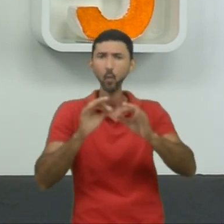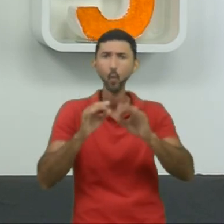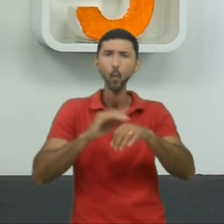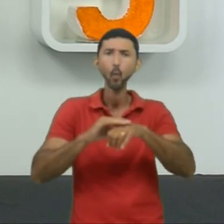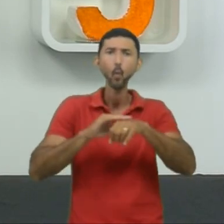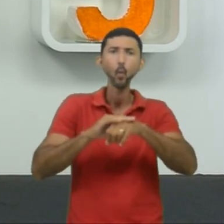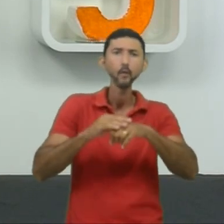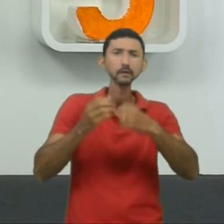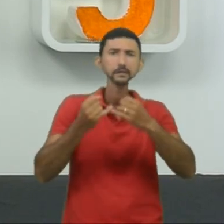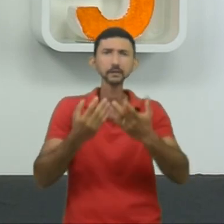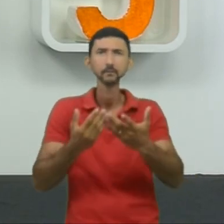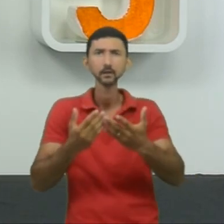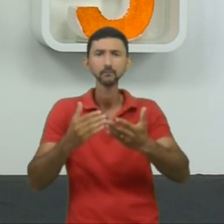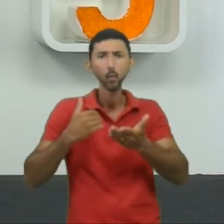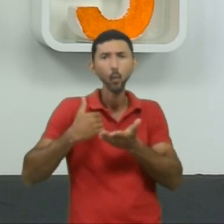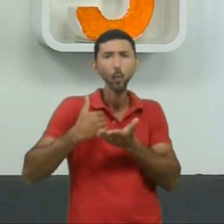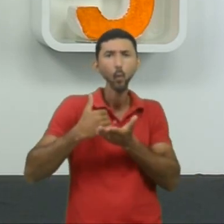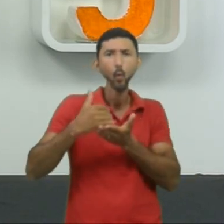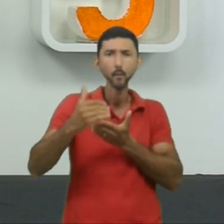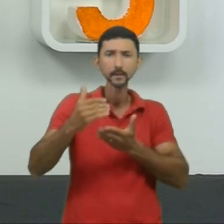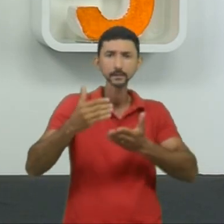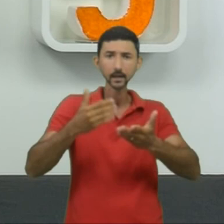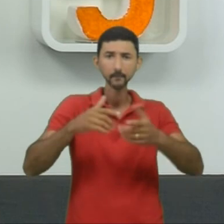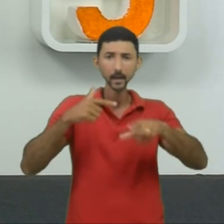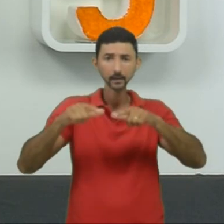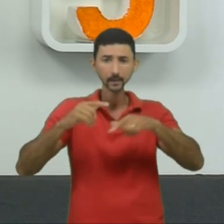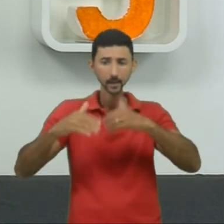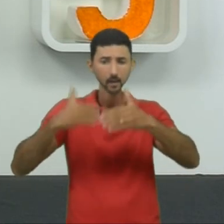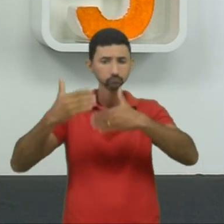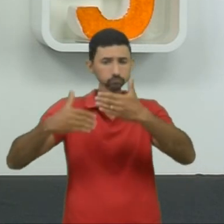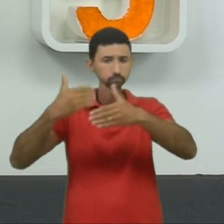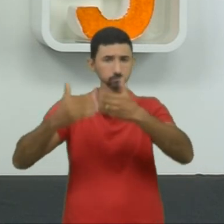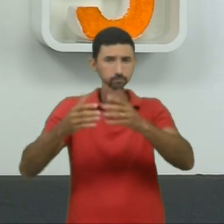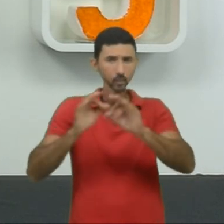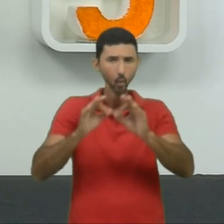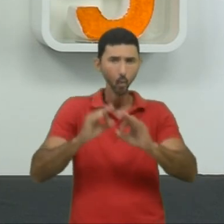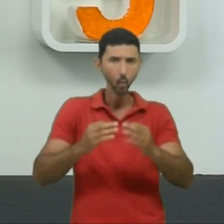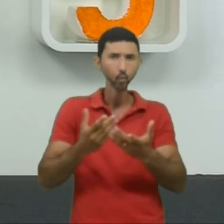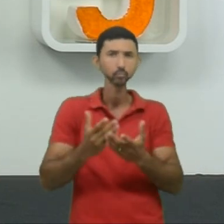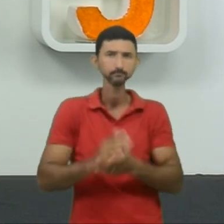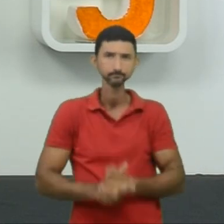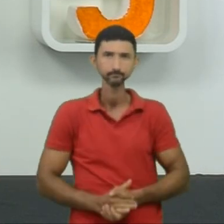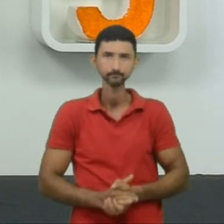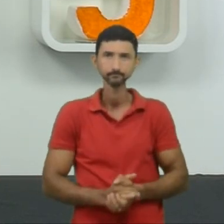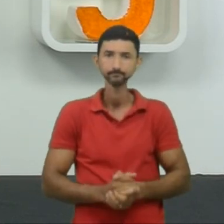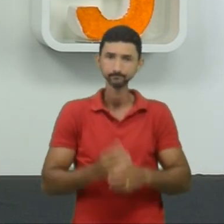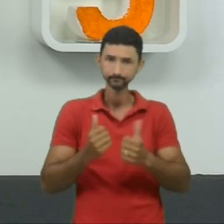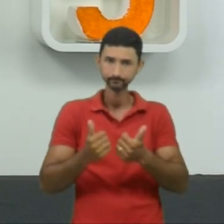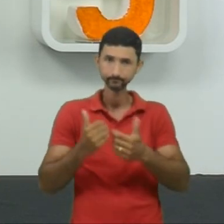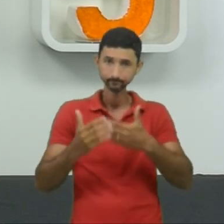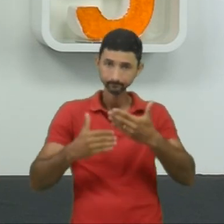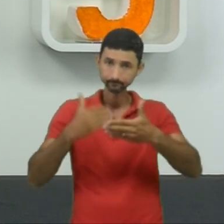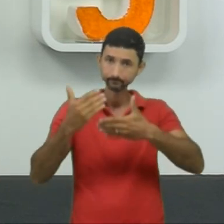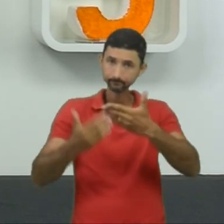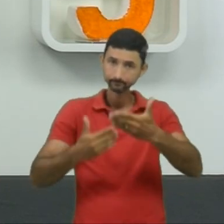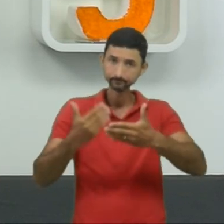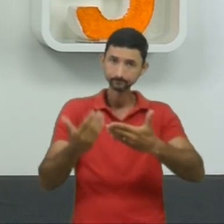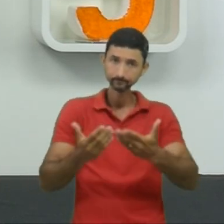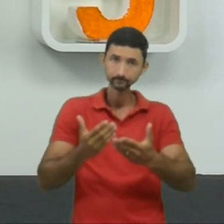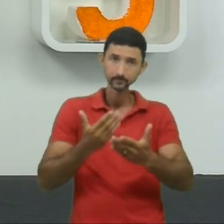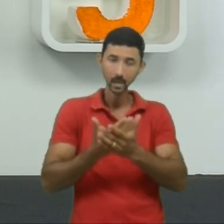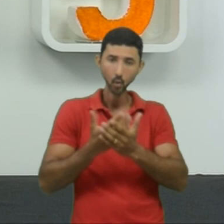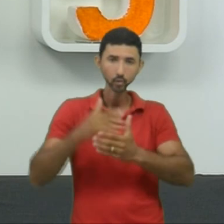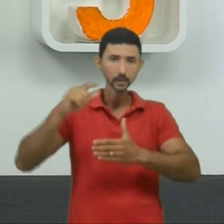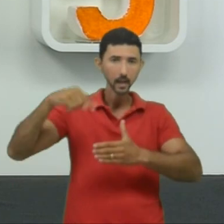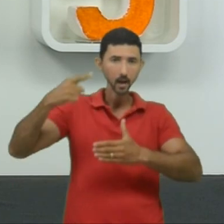de modo bem informal, o pontapé para a gente poder trabalhar a parte de probabilidade, certo? Que a gente vai trabalhar